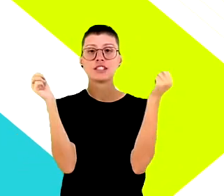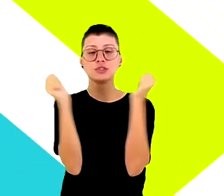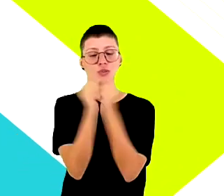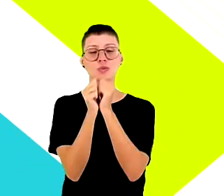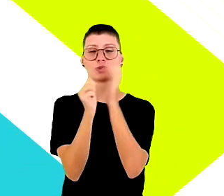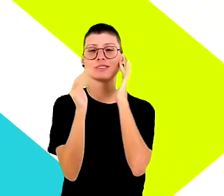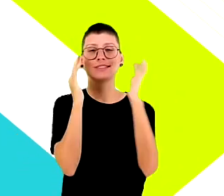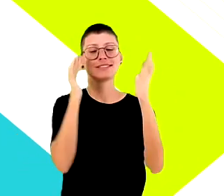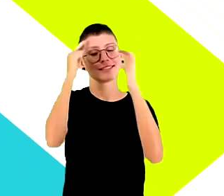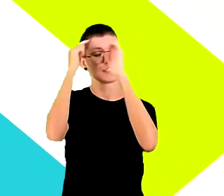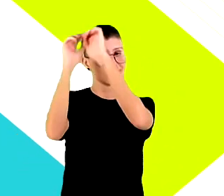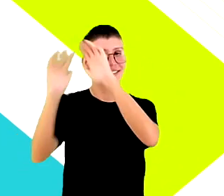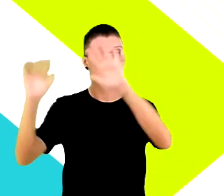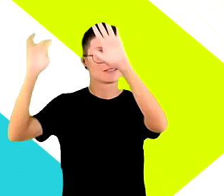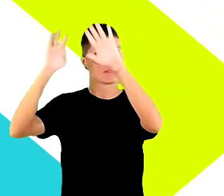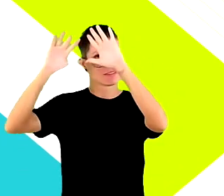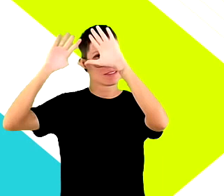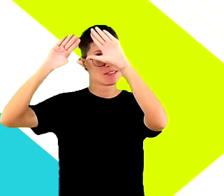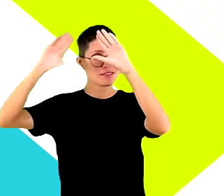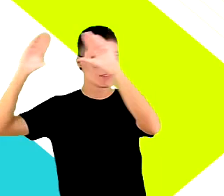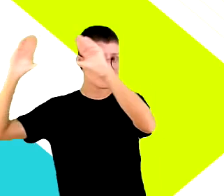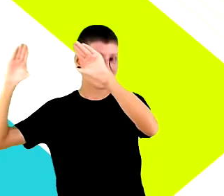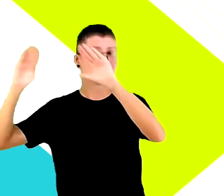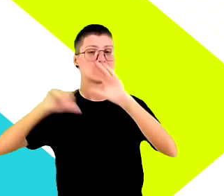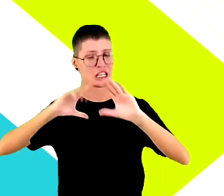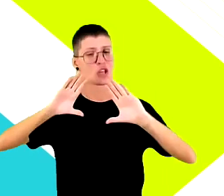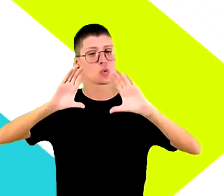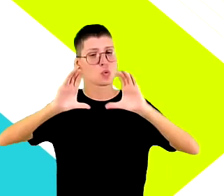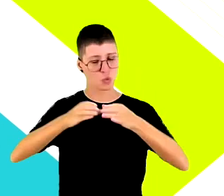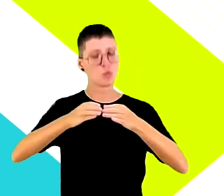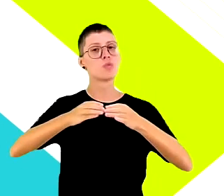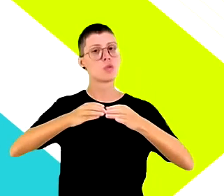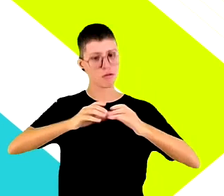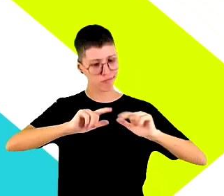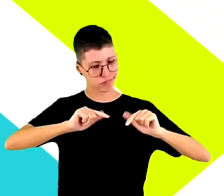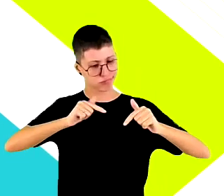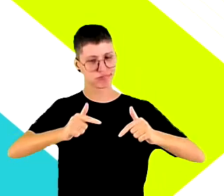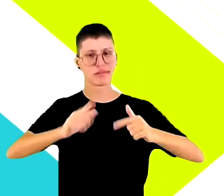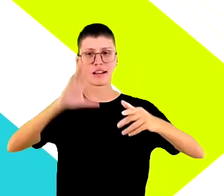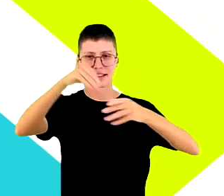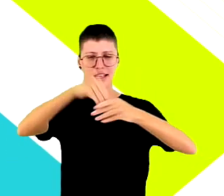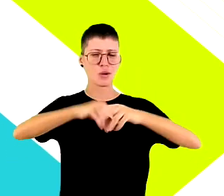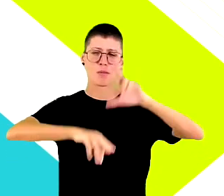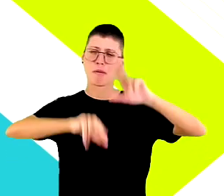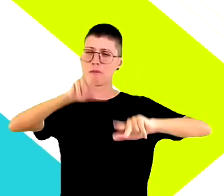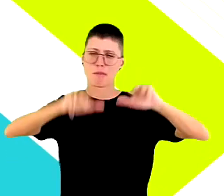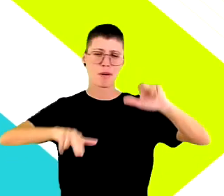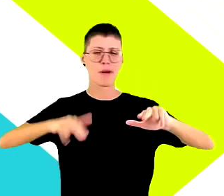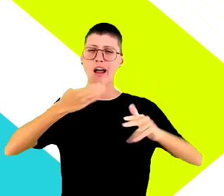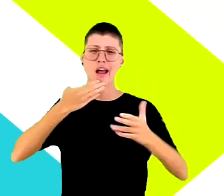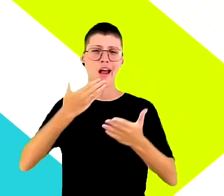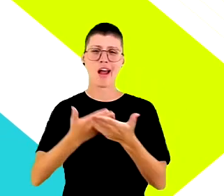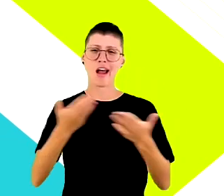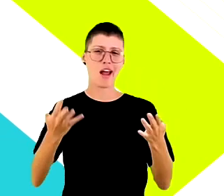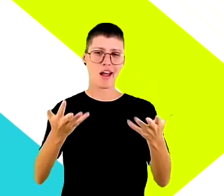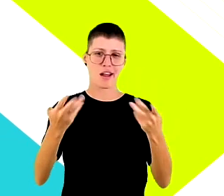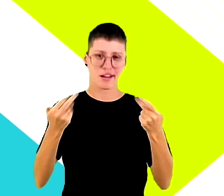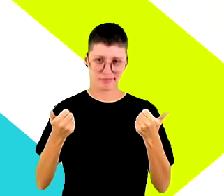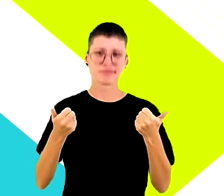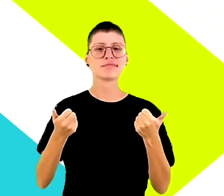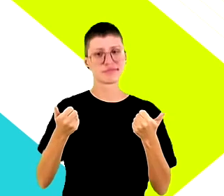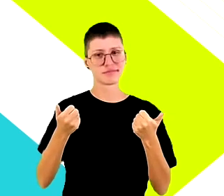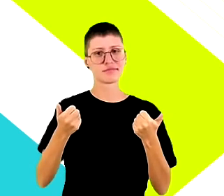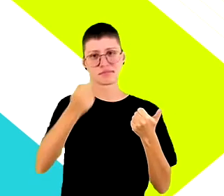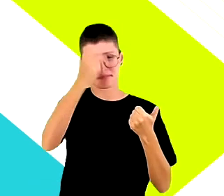conselho bastante atuante, que aqui tem uma diversidade incrível, né? Então, Adriana Zani, que vem de RH, mas eu